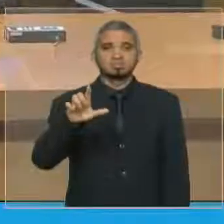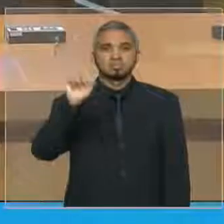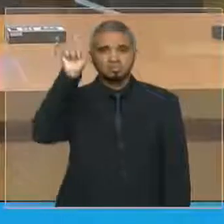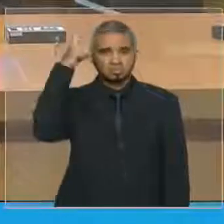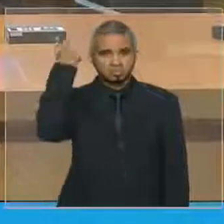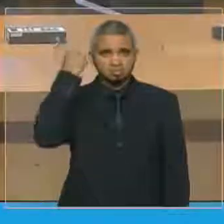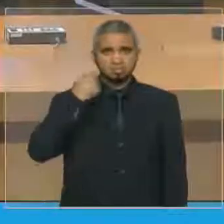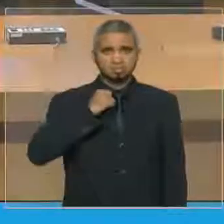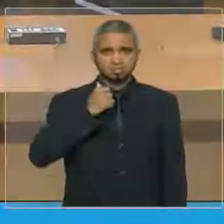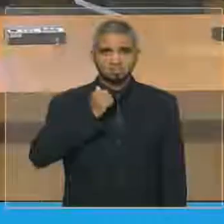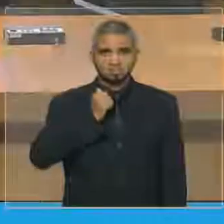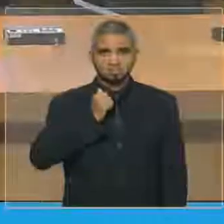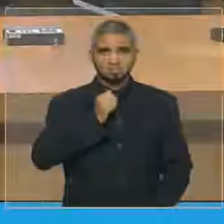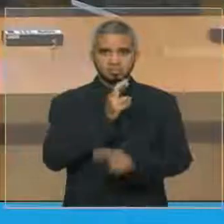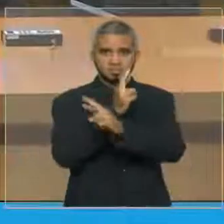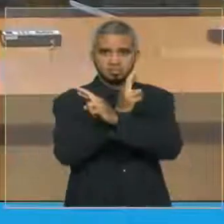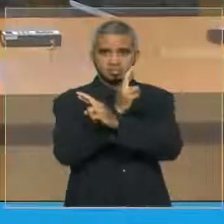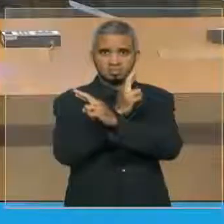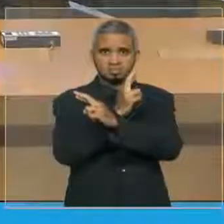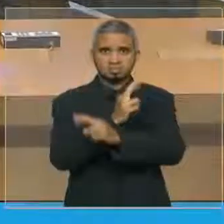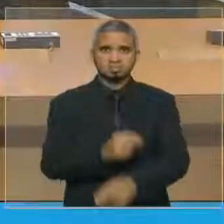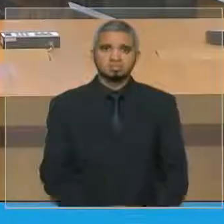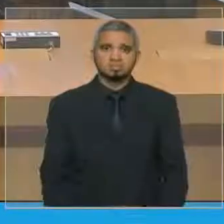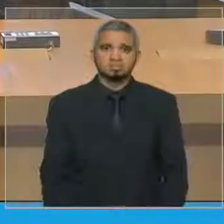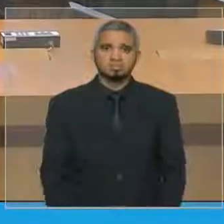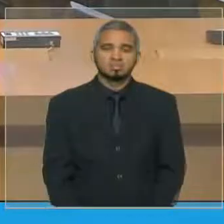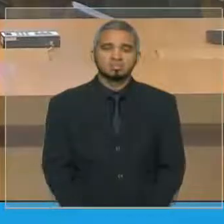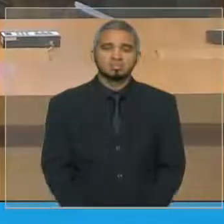Receita Federal. Seja bem-vindo, comandante.